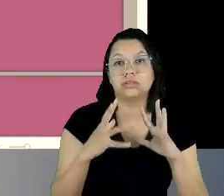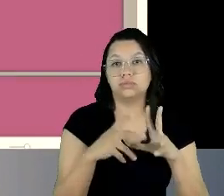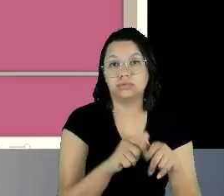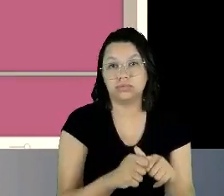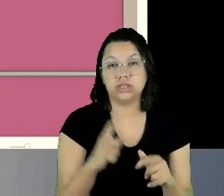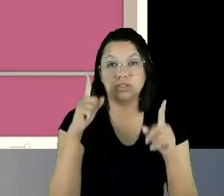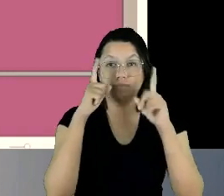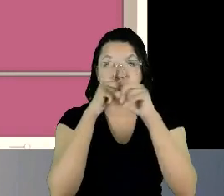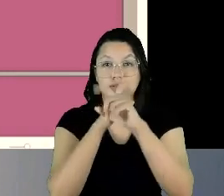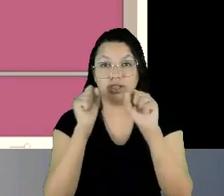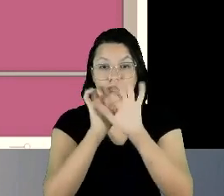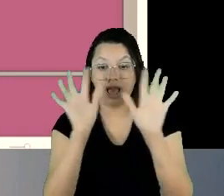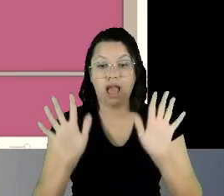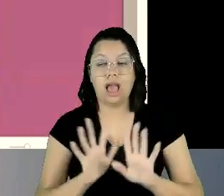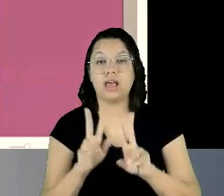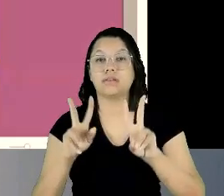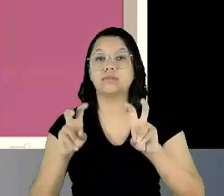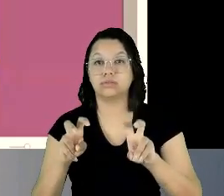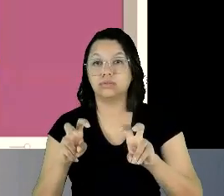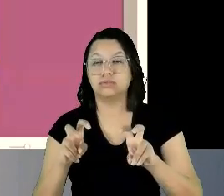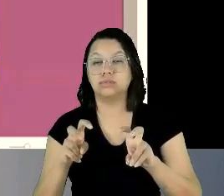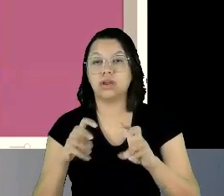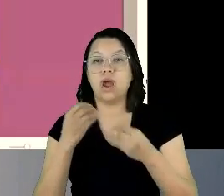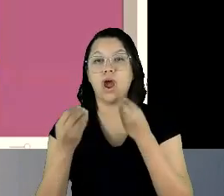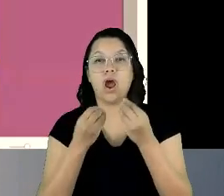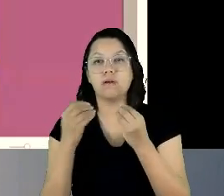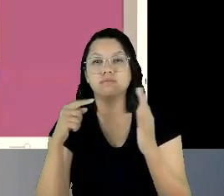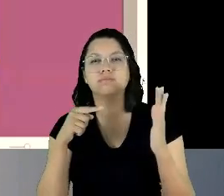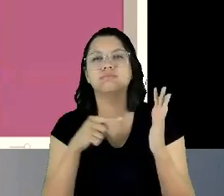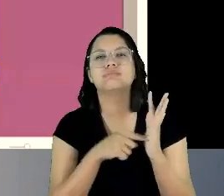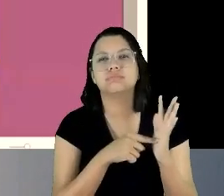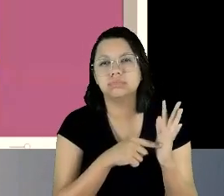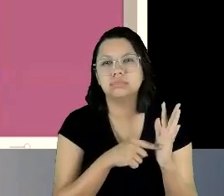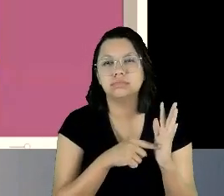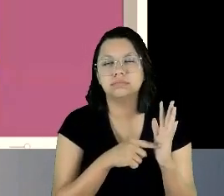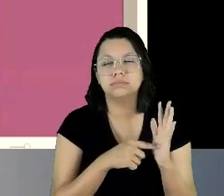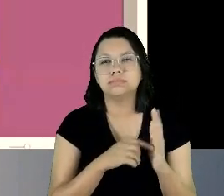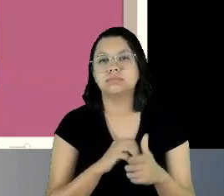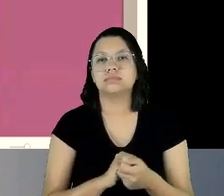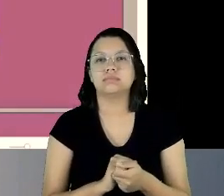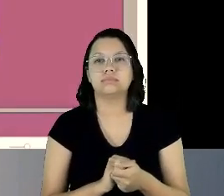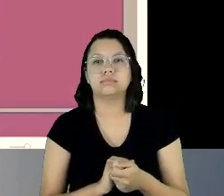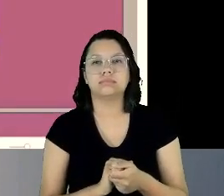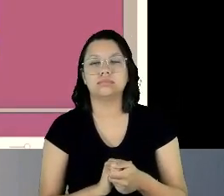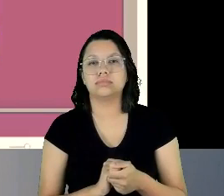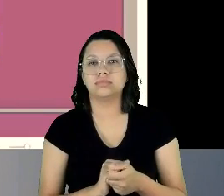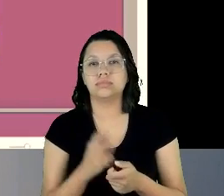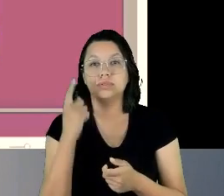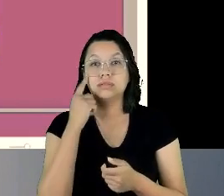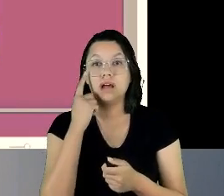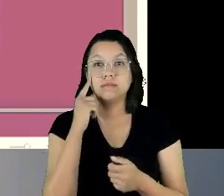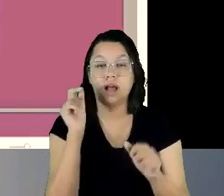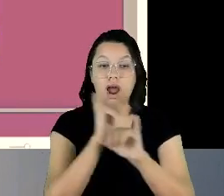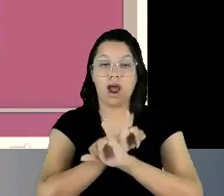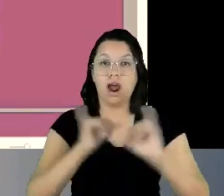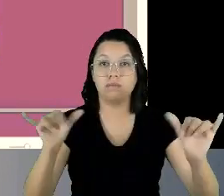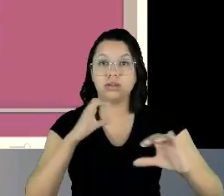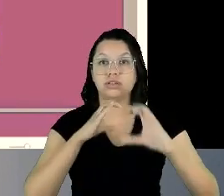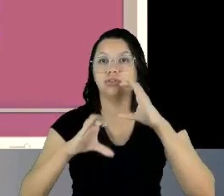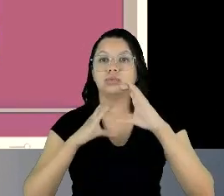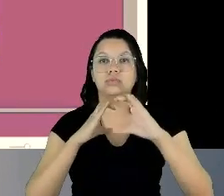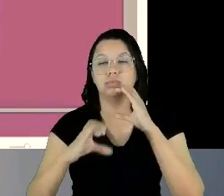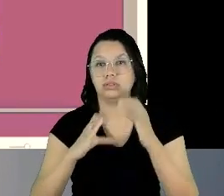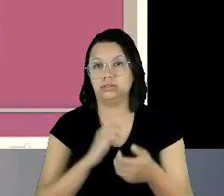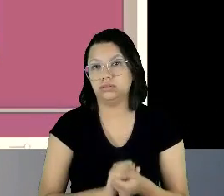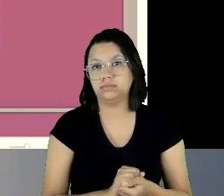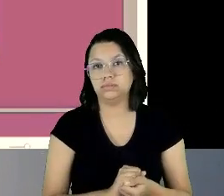A dificuldade de clareza sobre o canal para denúncia, né? Então, como vocês veem nas campanhas de